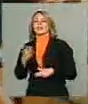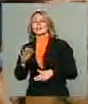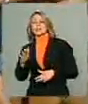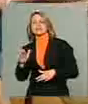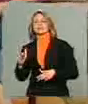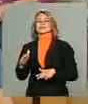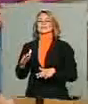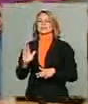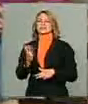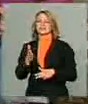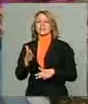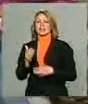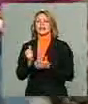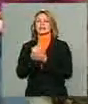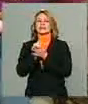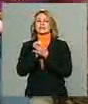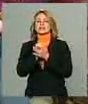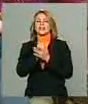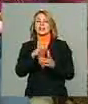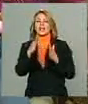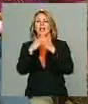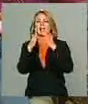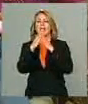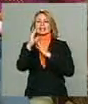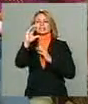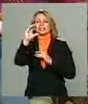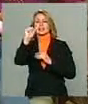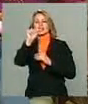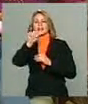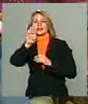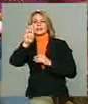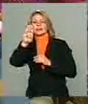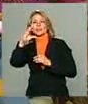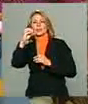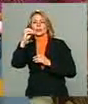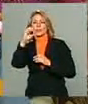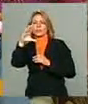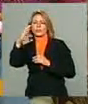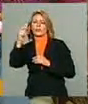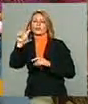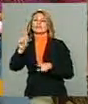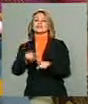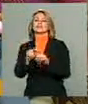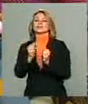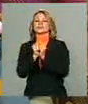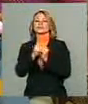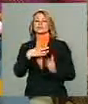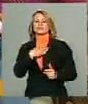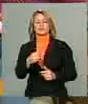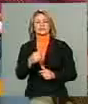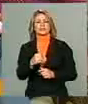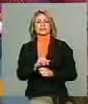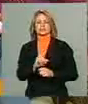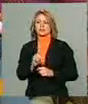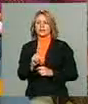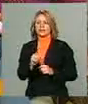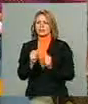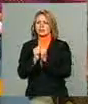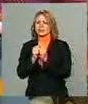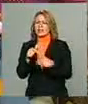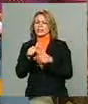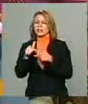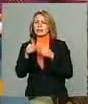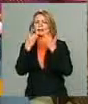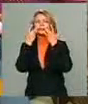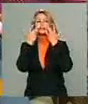a palavrado pra casa de Caboco eu a minha mulher e e a minha filha senh vai trabalhar no teatro